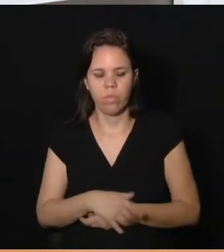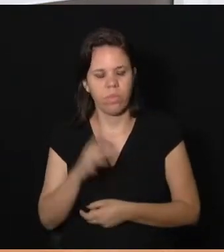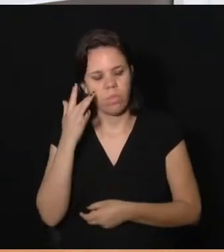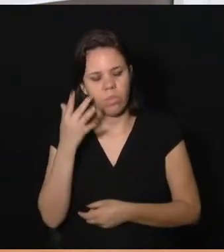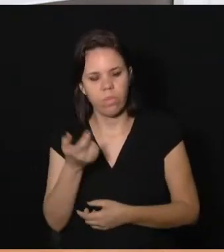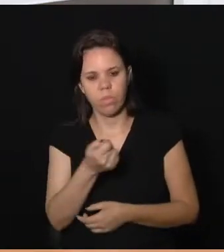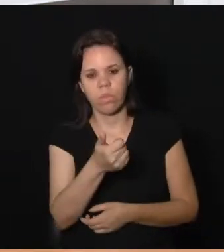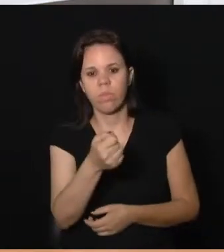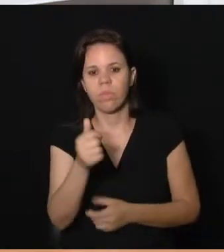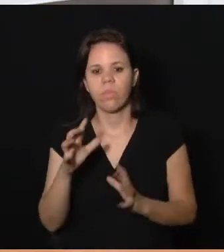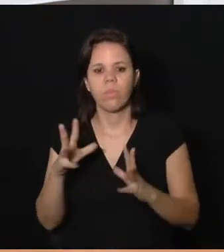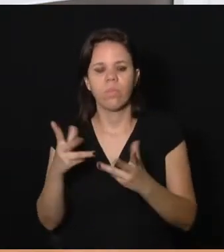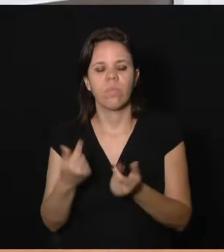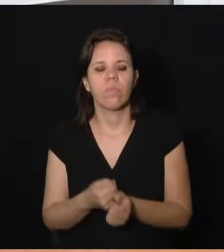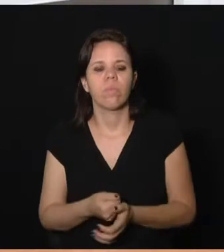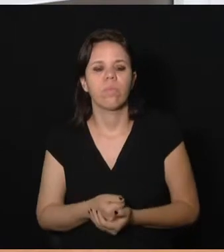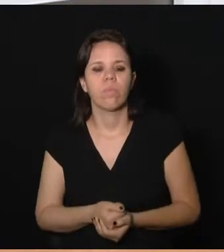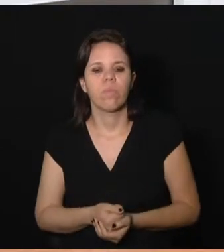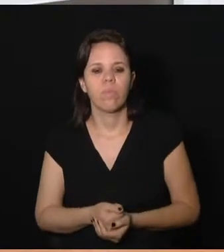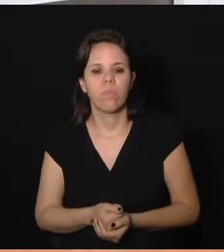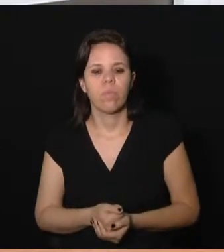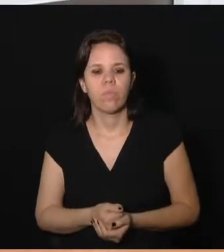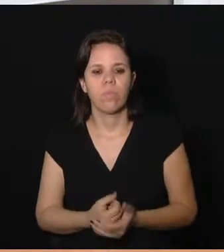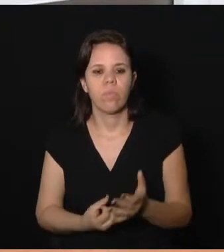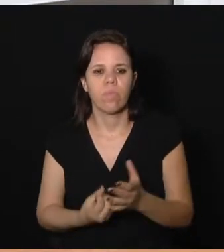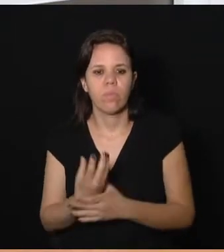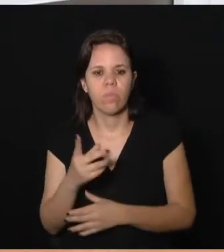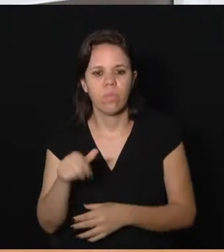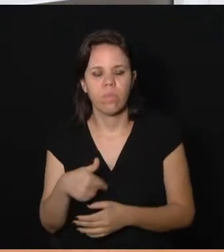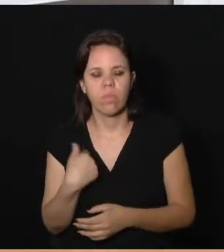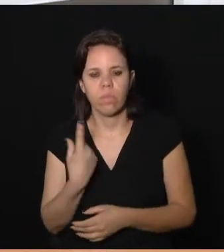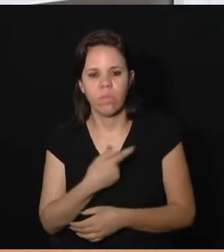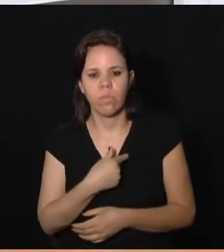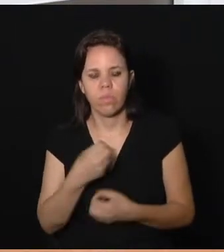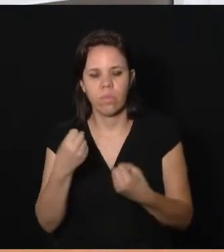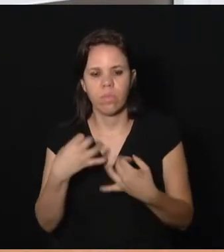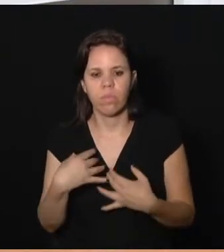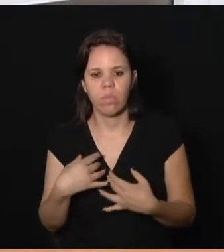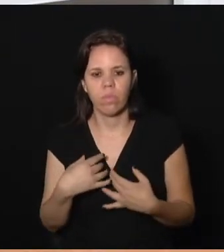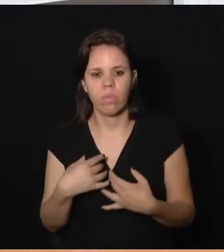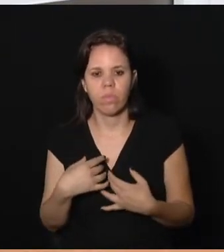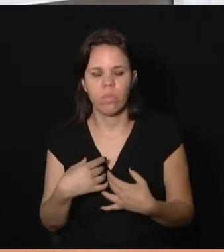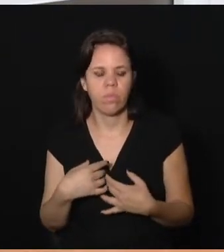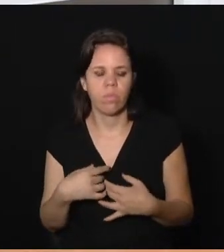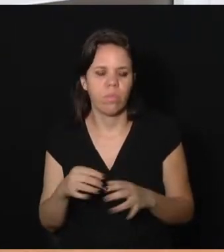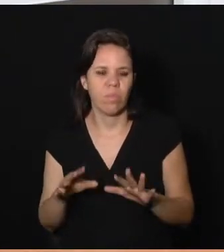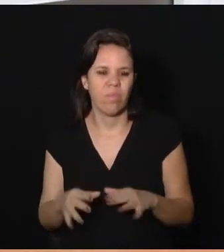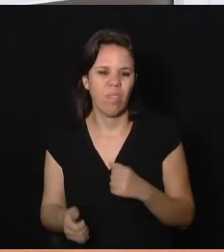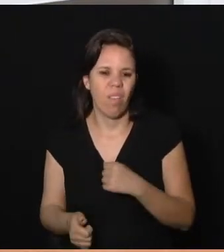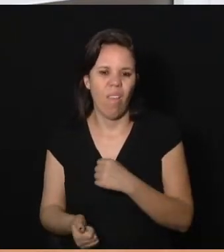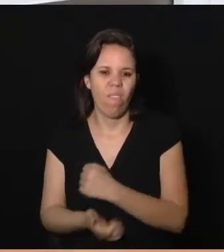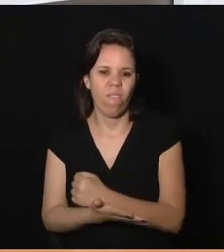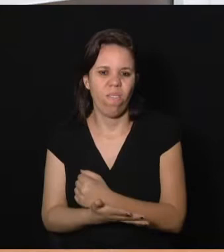tudo aí, né, que acaba acarretando isso. Então, como o Elson bem colocou, então não ficar se enganando com